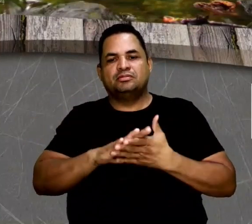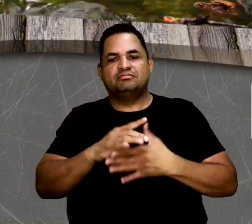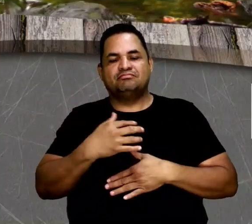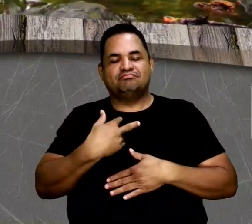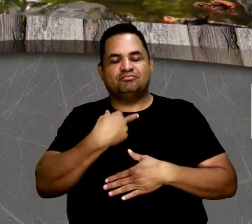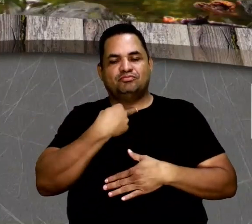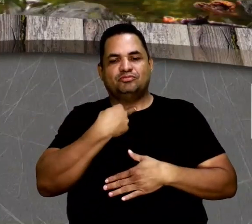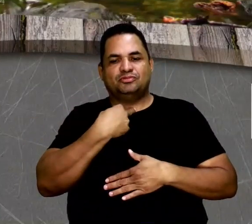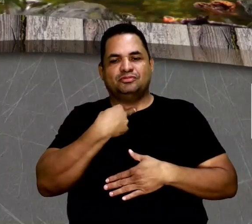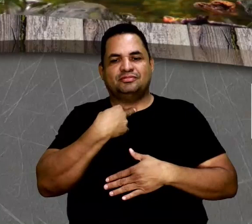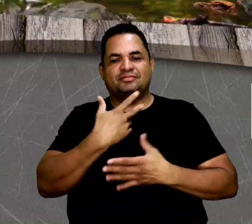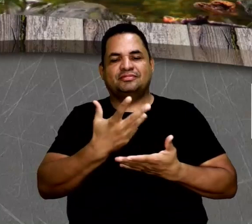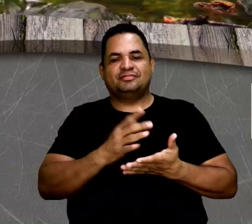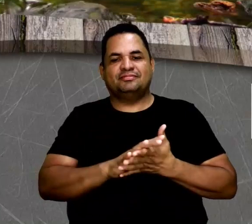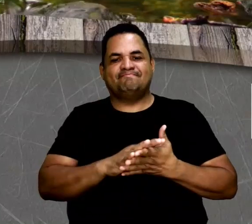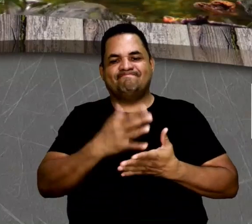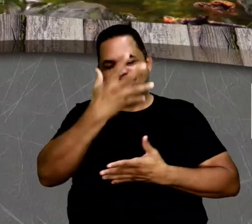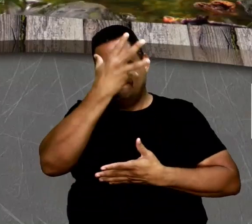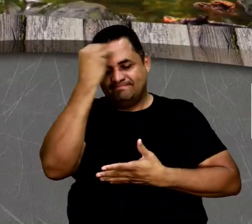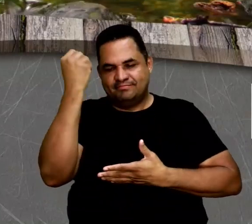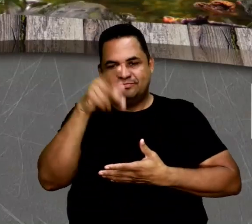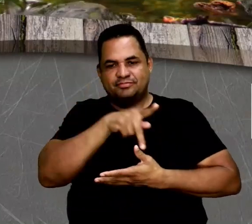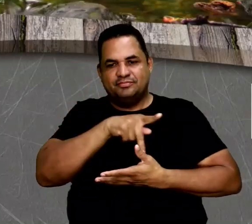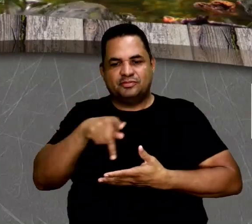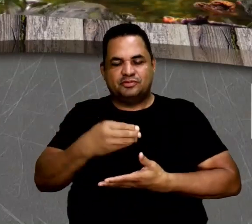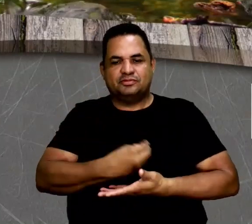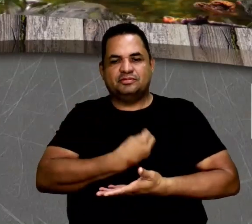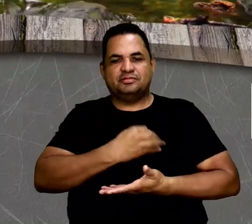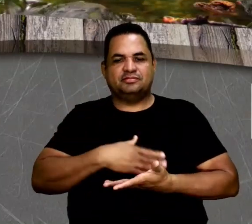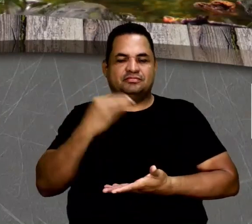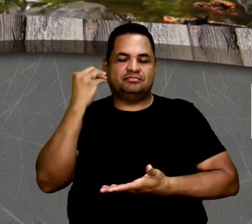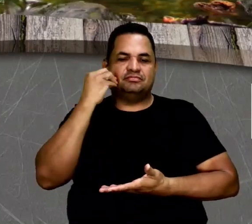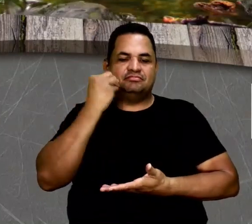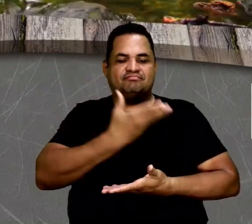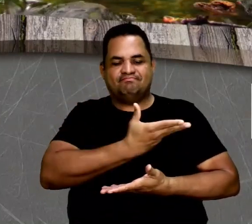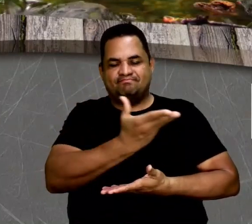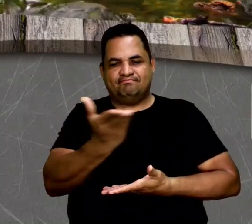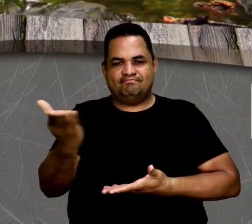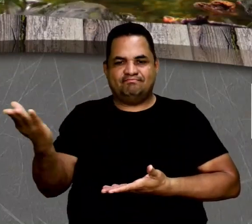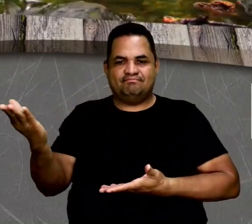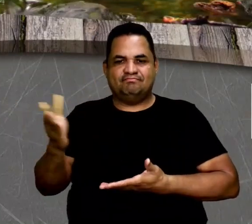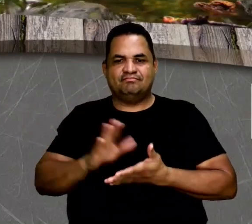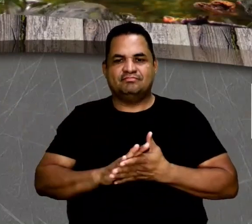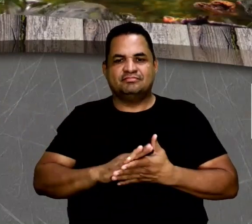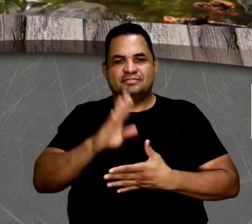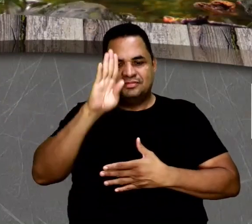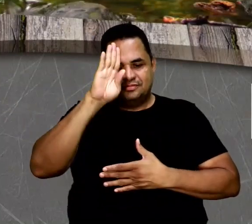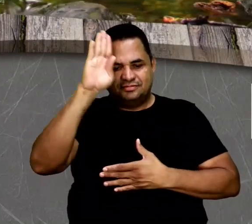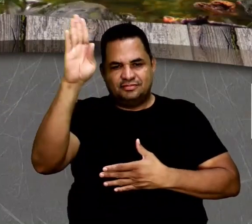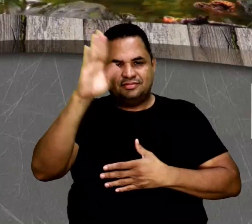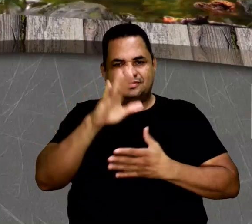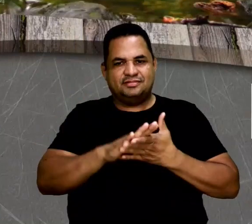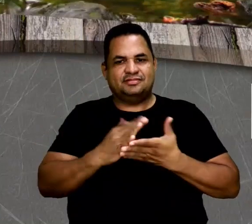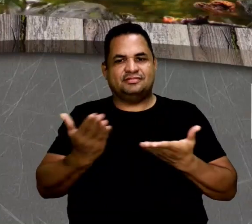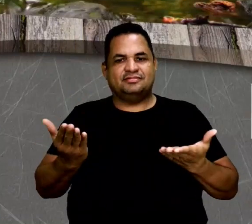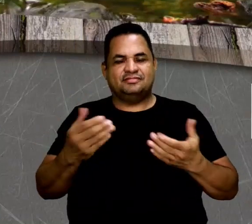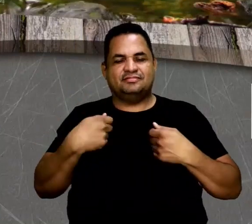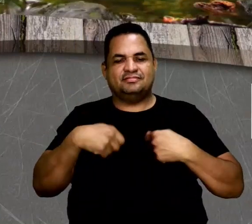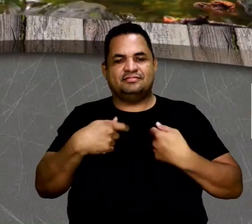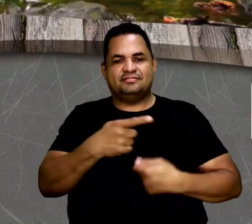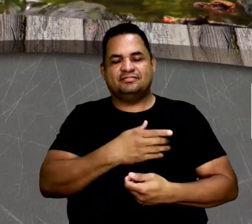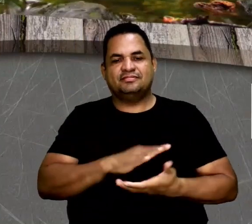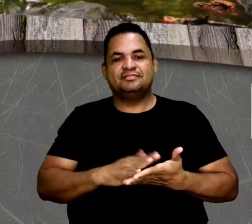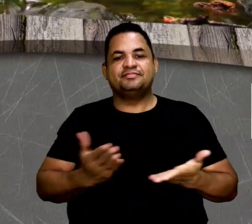ó. Professores presenciais. Beijo para todos vocês. Vocês são a ponte realmente Exatamente. que nós precisamos. E